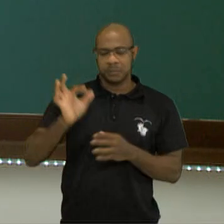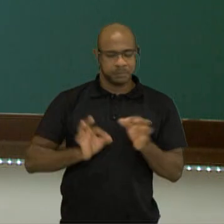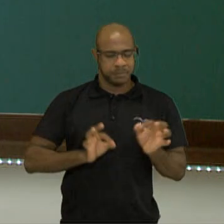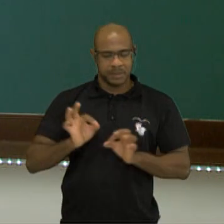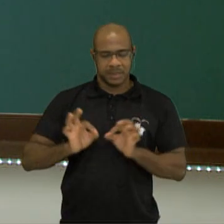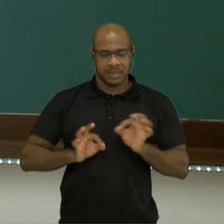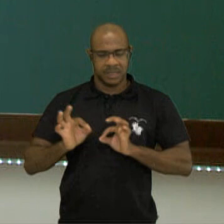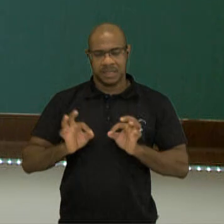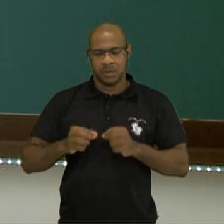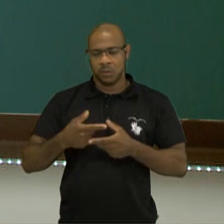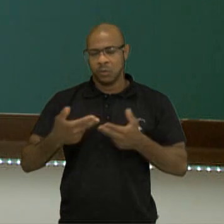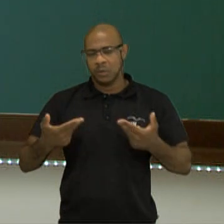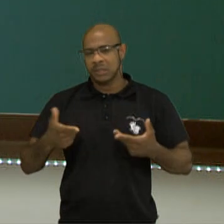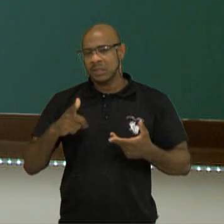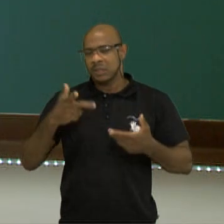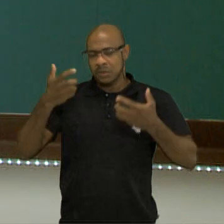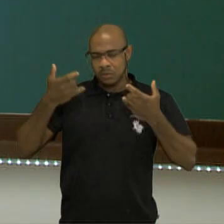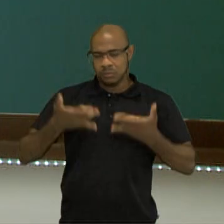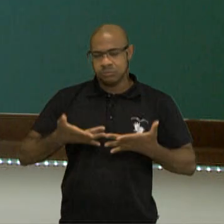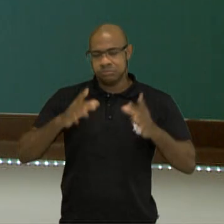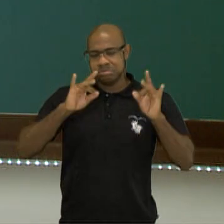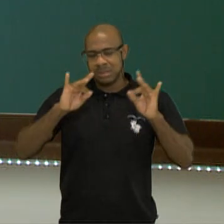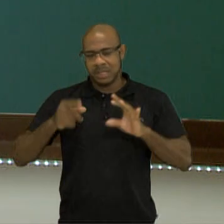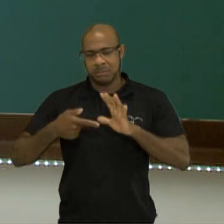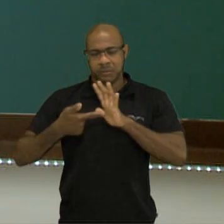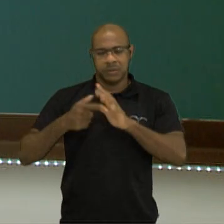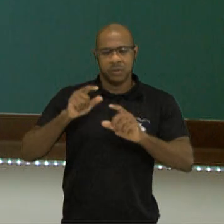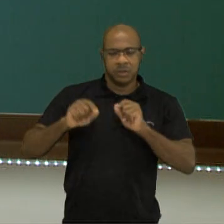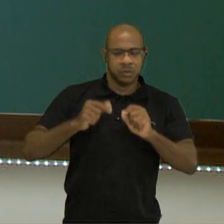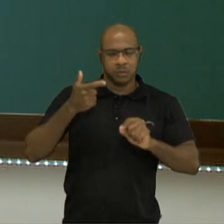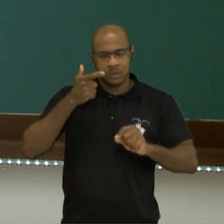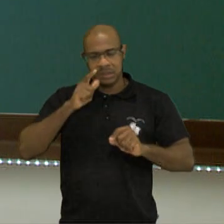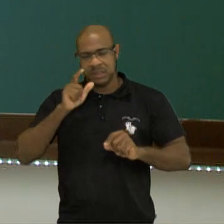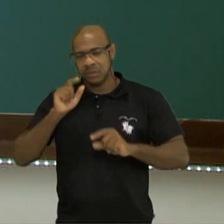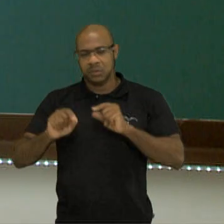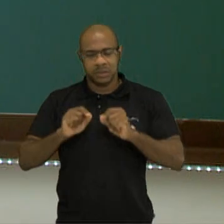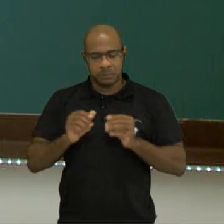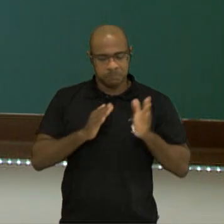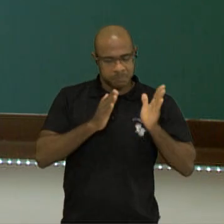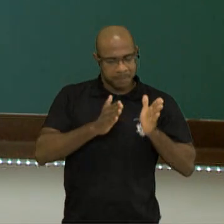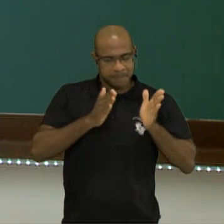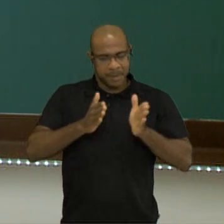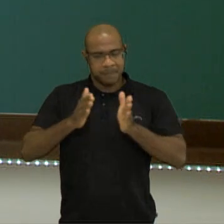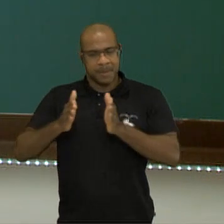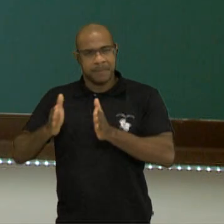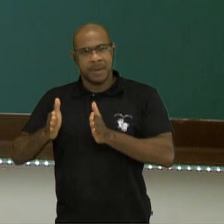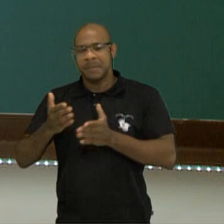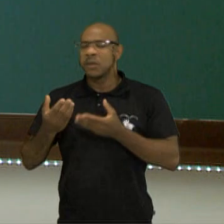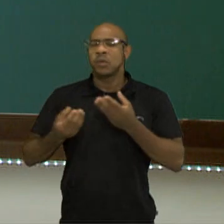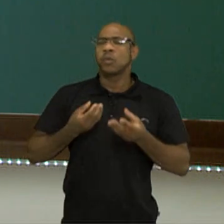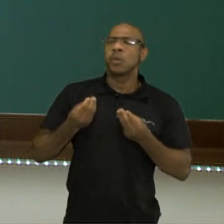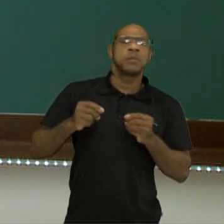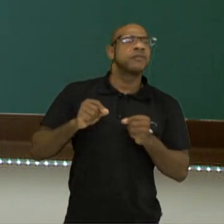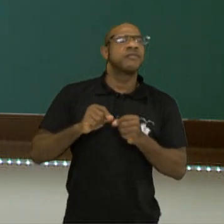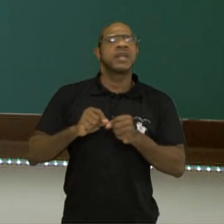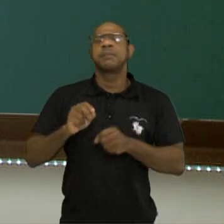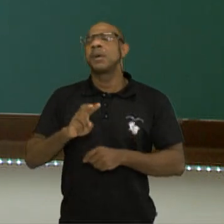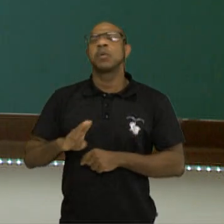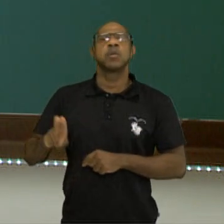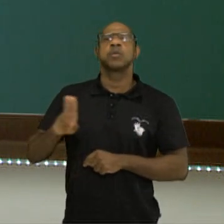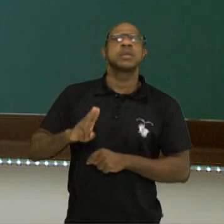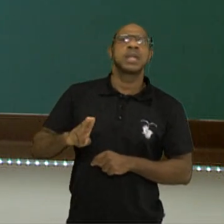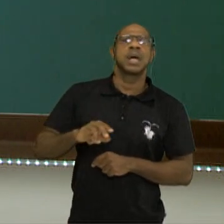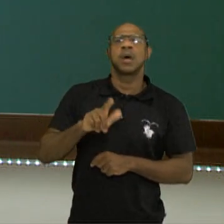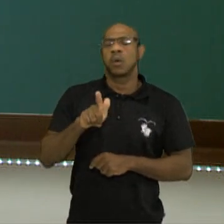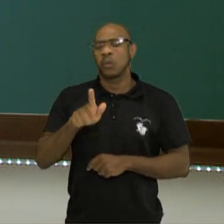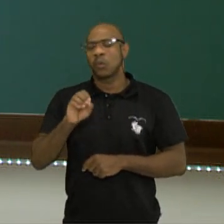que eu consigo falar em detalhes, que eu consigo colocar em passo a passo. Mas como que eu faço para usar o going